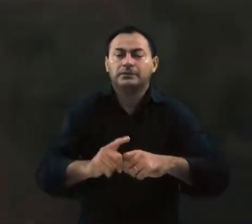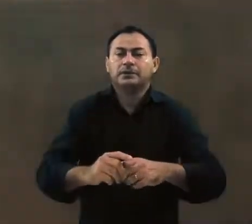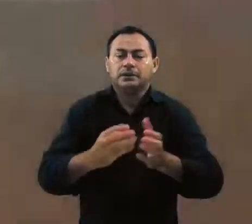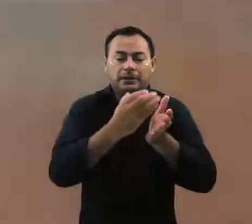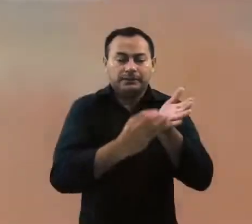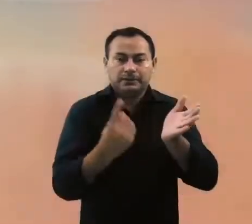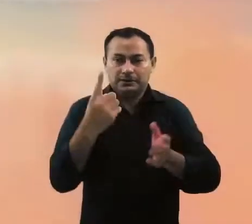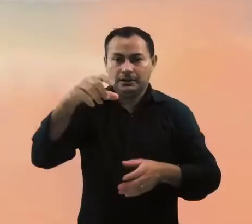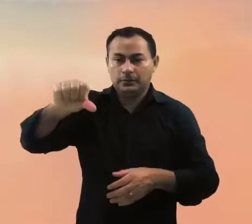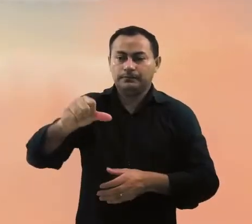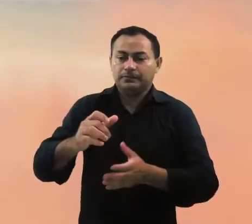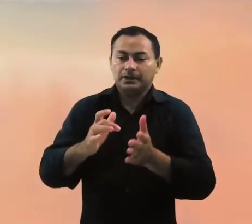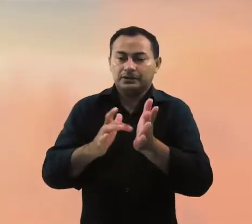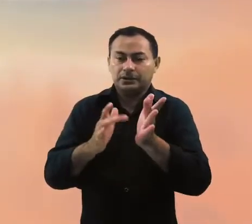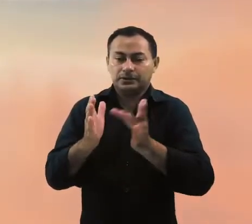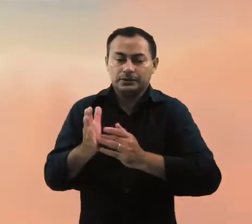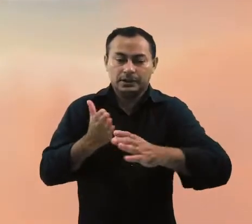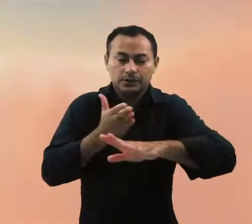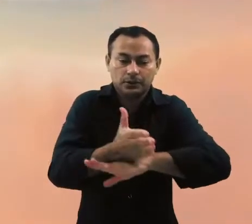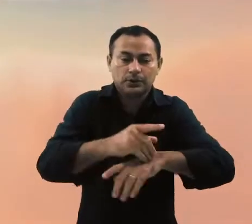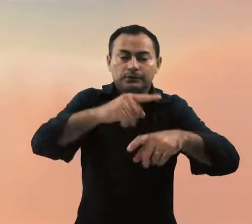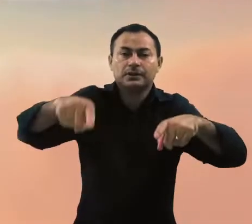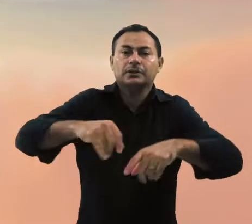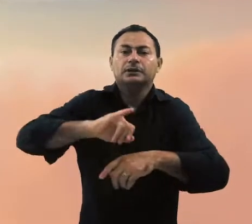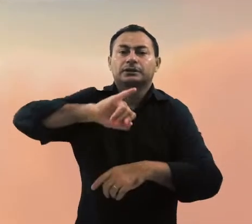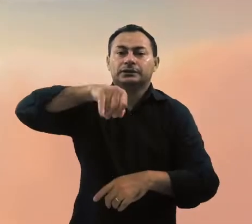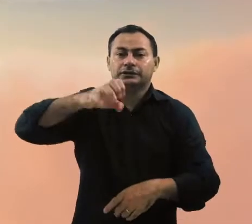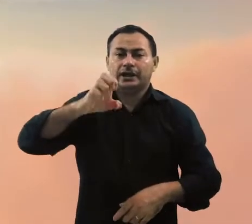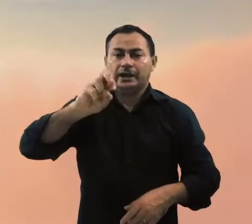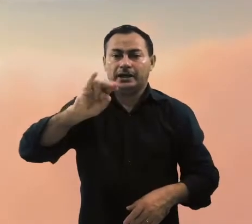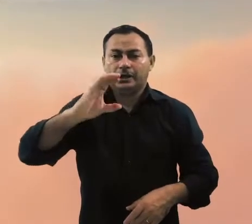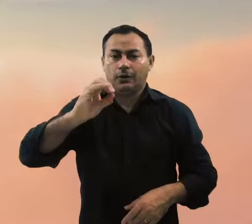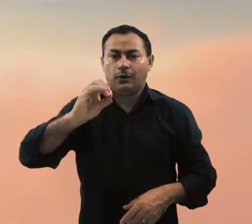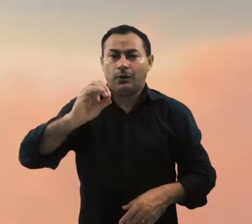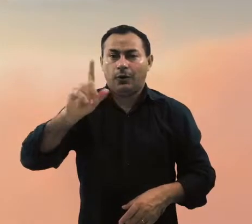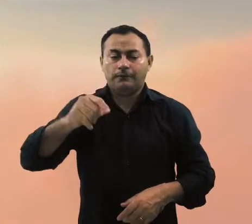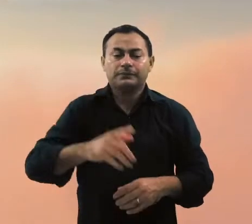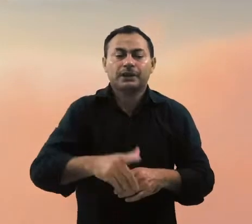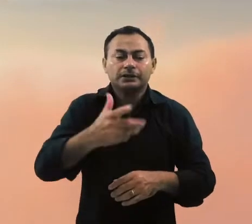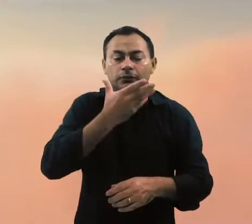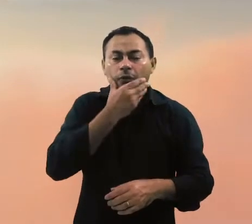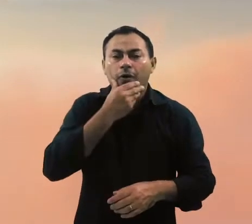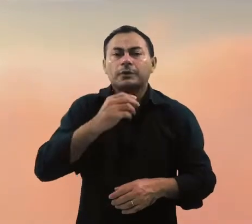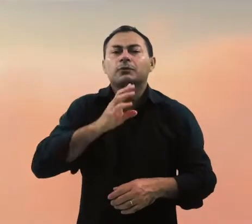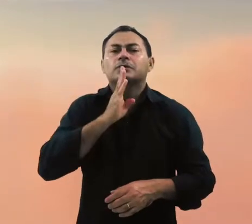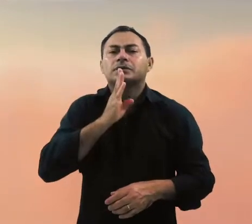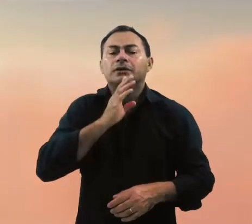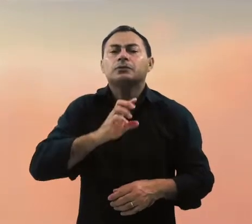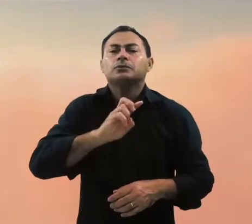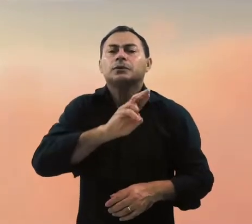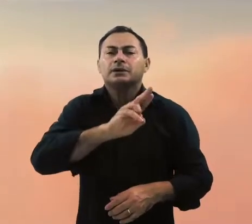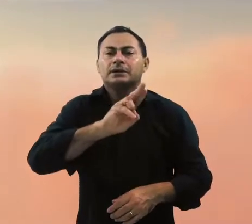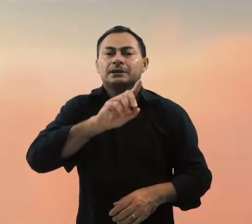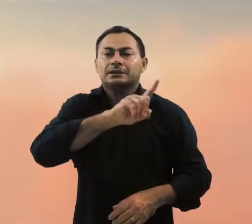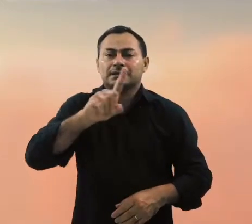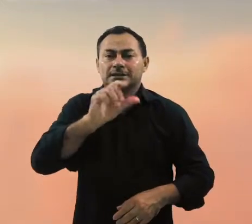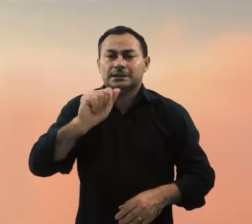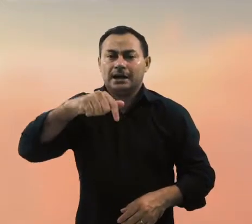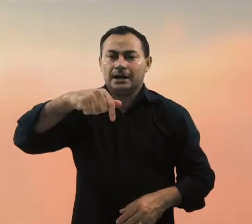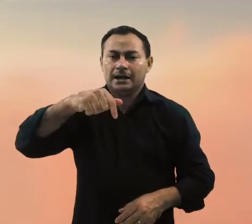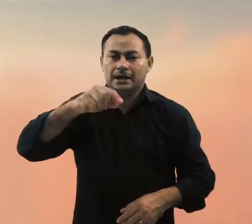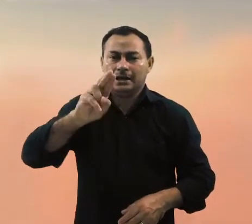19 Jesus entrou em Jericó e atravessava a cidade havia um homem rico chamado Zaqueu chefe dos publicanos